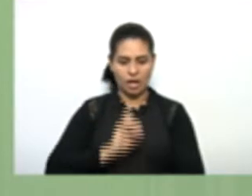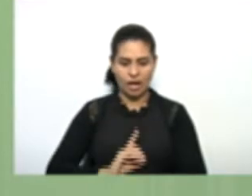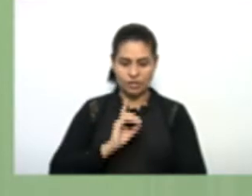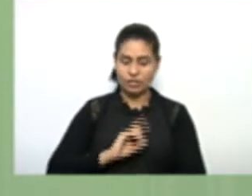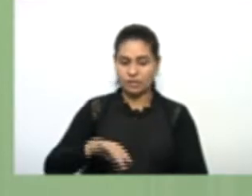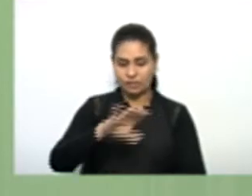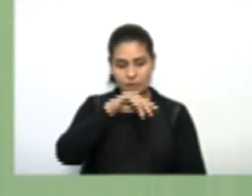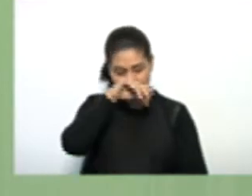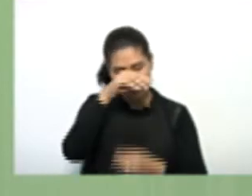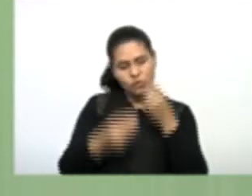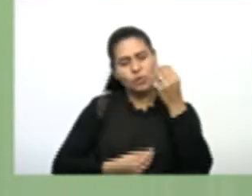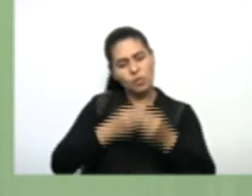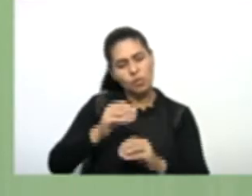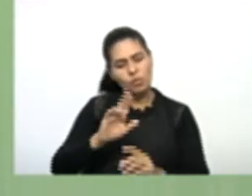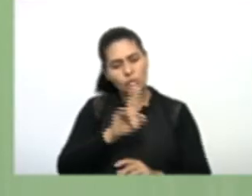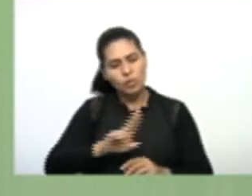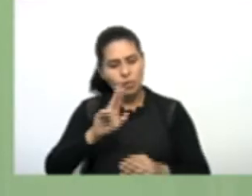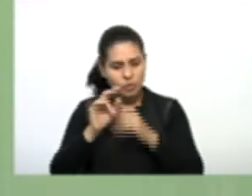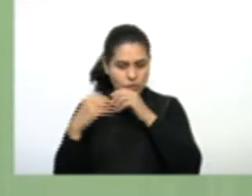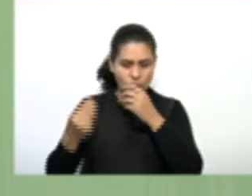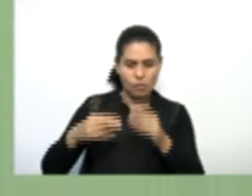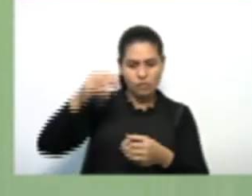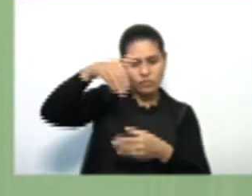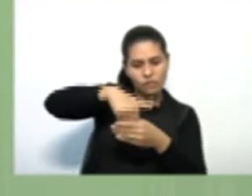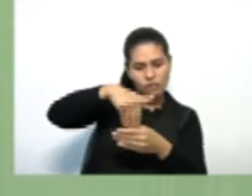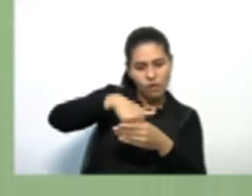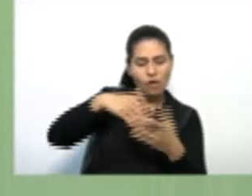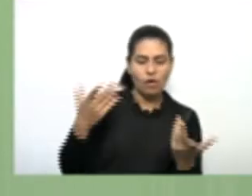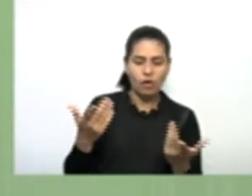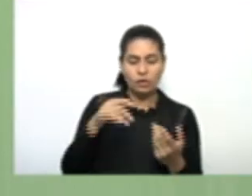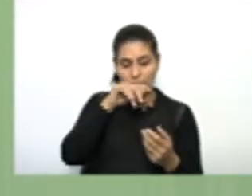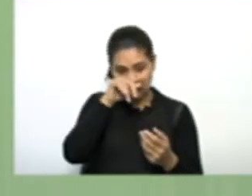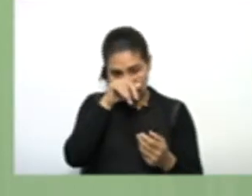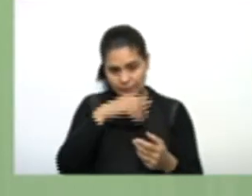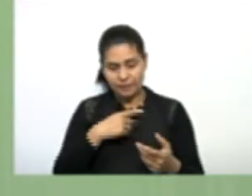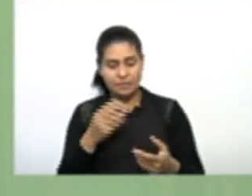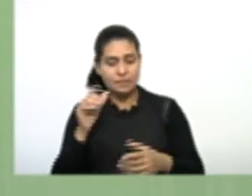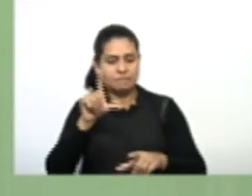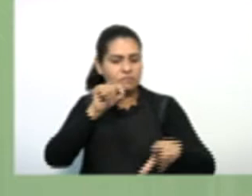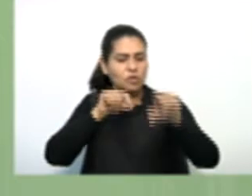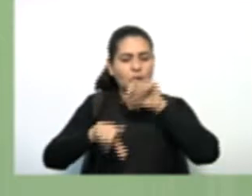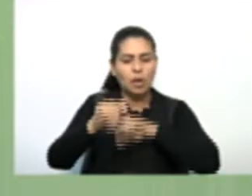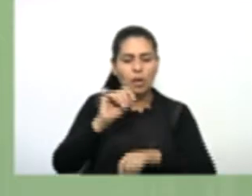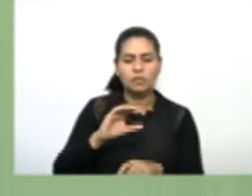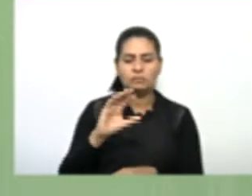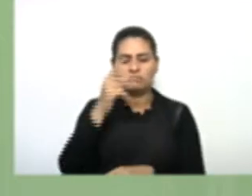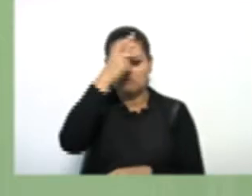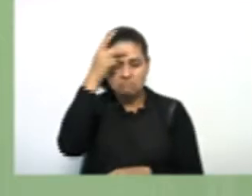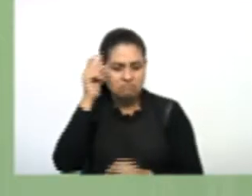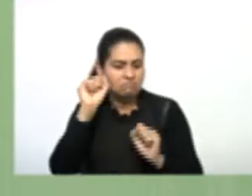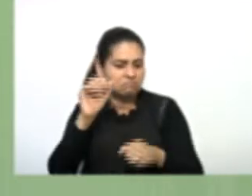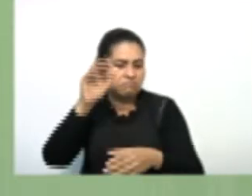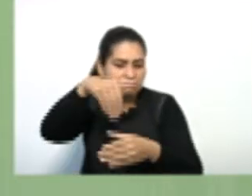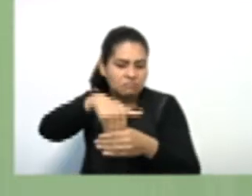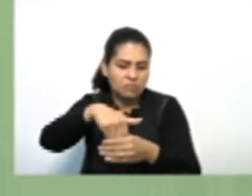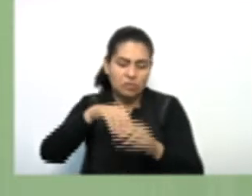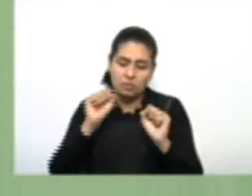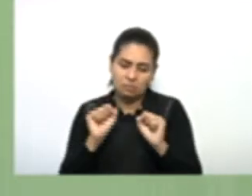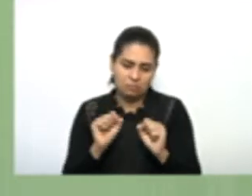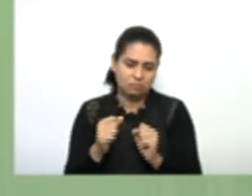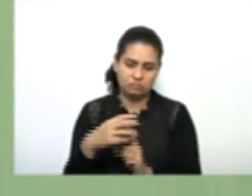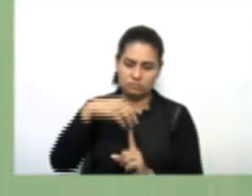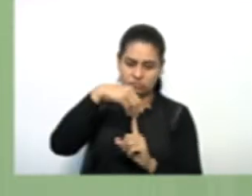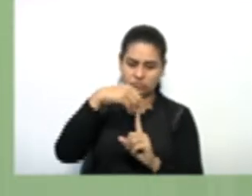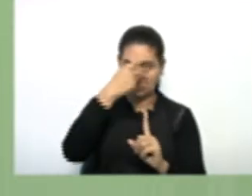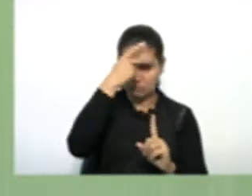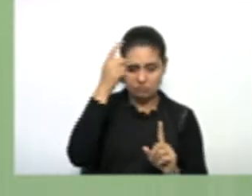funcionam as assembleias, essa questão do voto e essa questão do voto não ser ponderado. Cada pessoa, cada cooperado vota com o poder de um